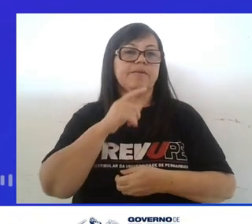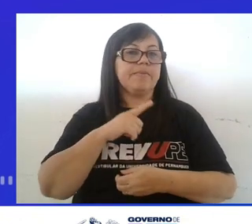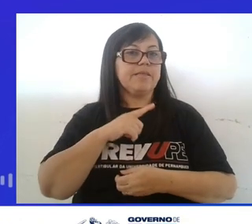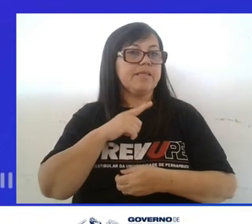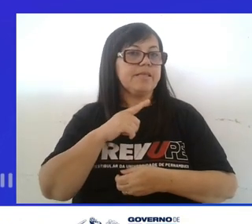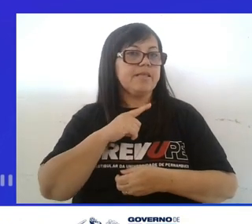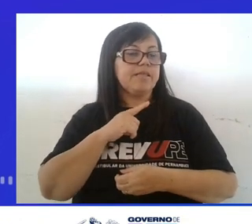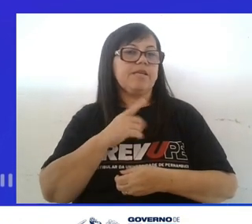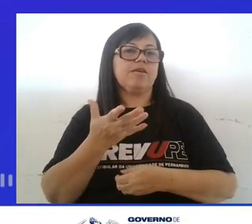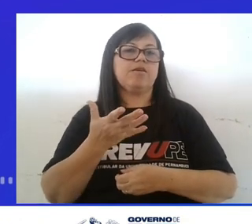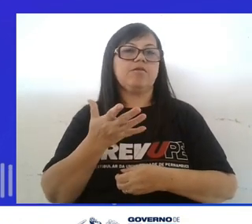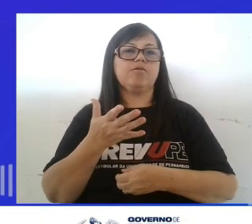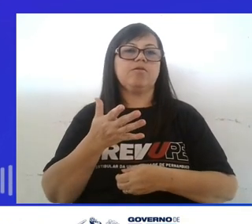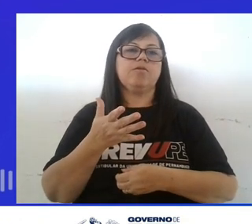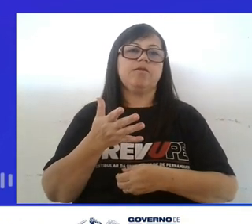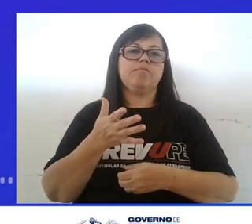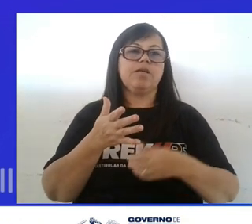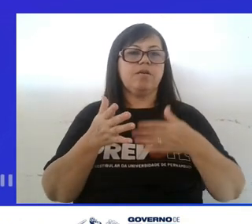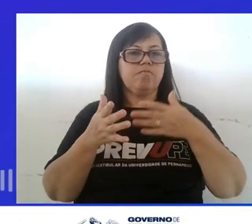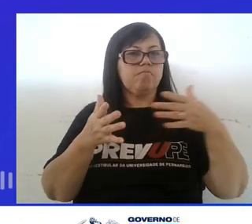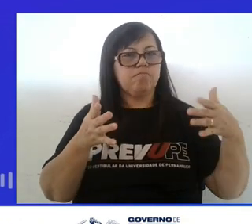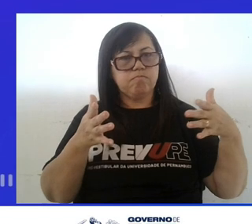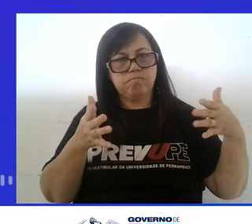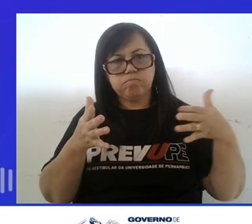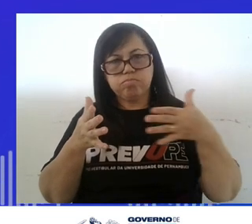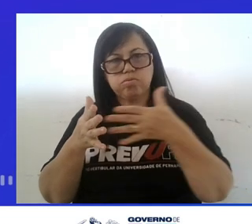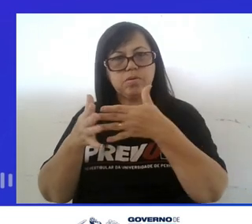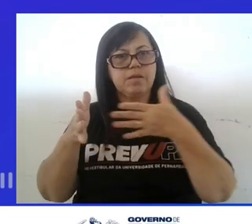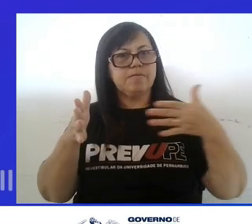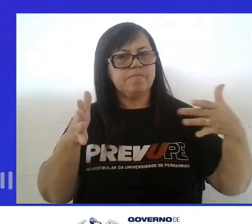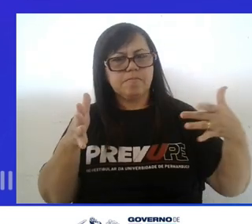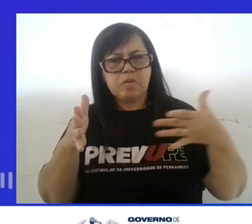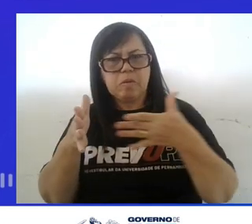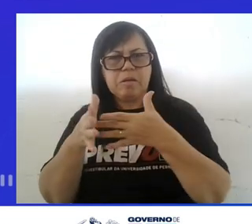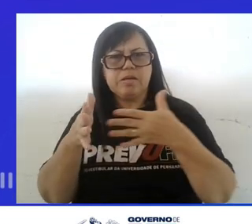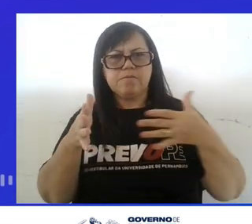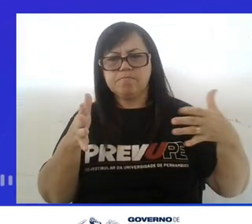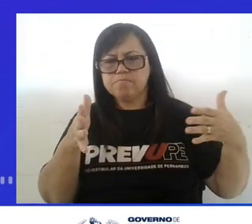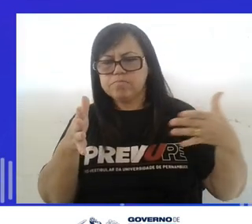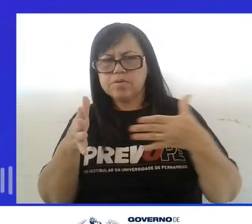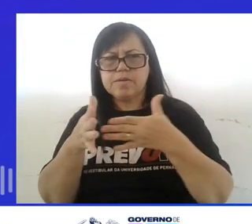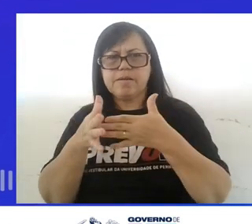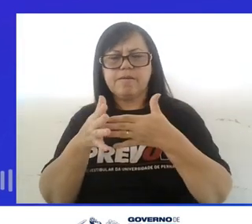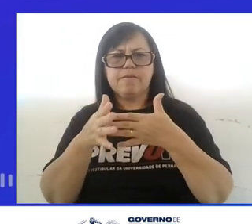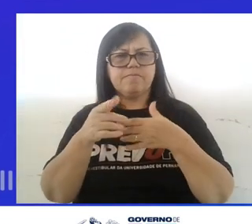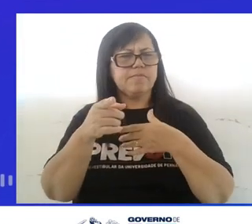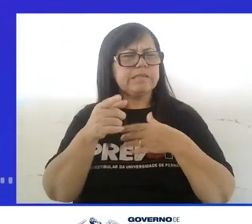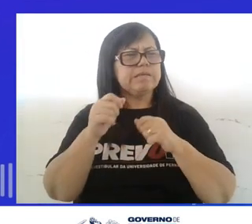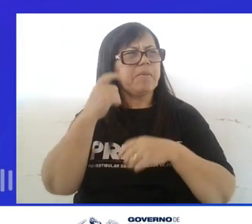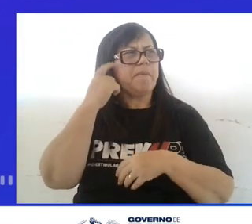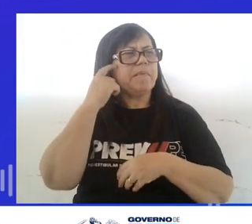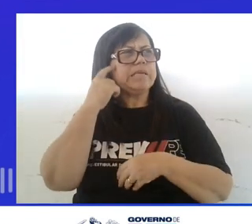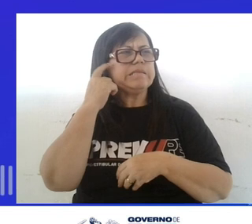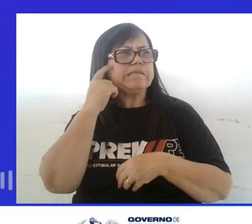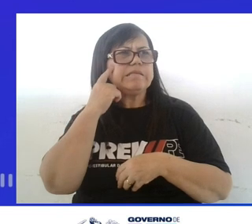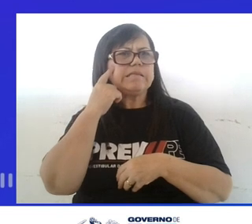elétrons, cargas negativas em um sentido, você pode pensar que aquela região